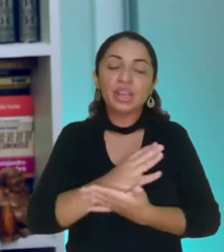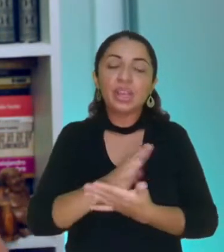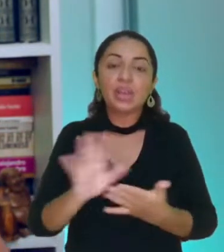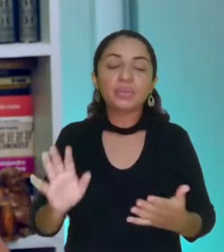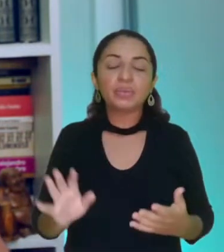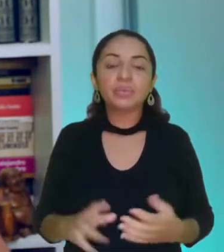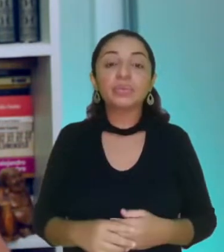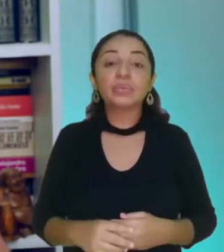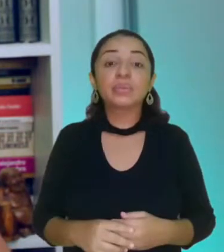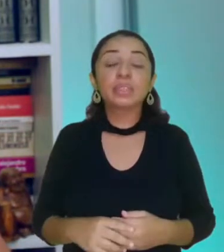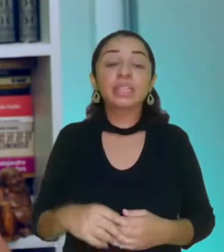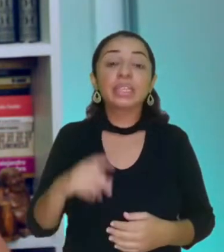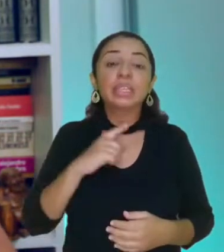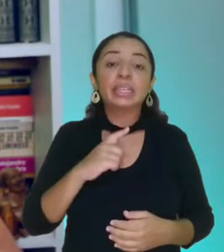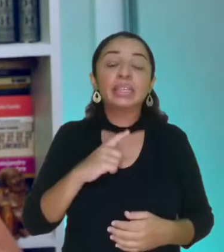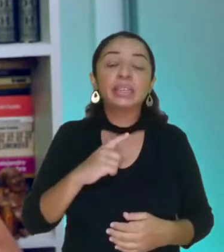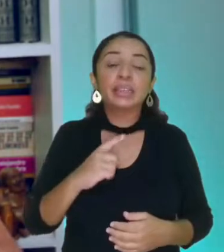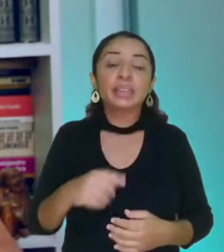Dia do Chacal.